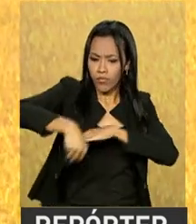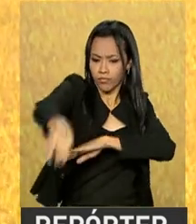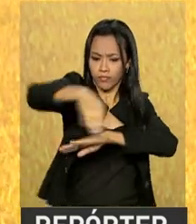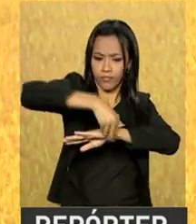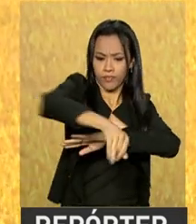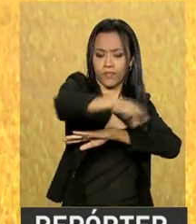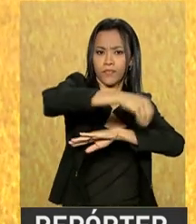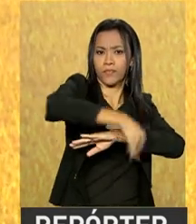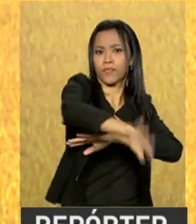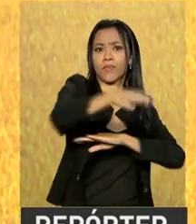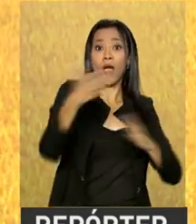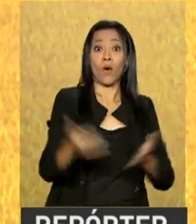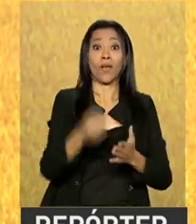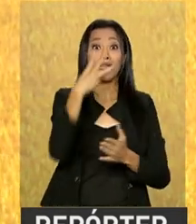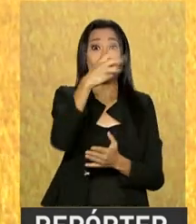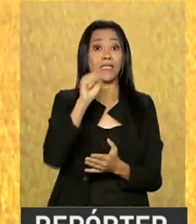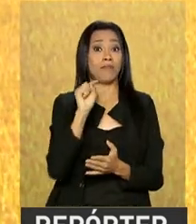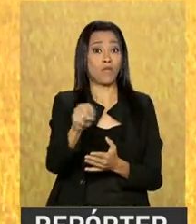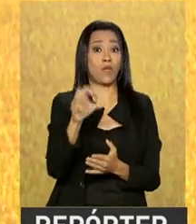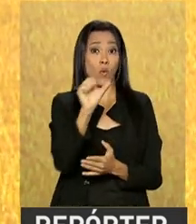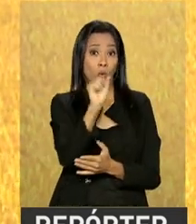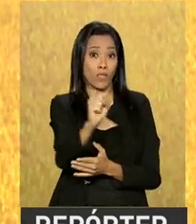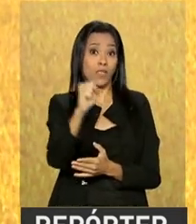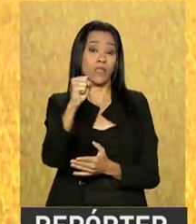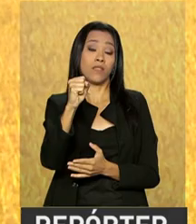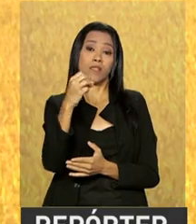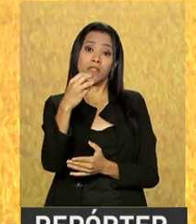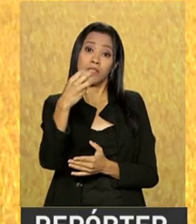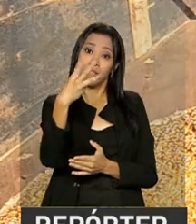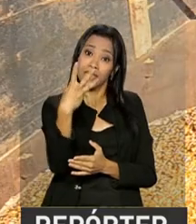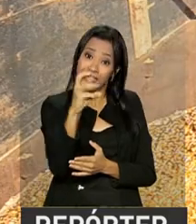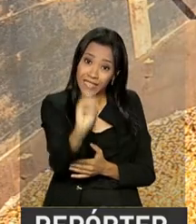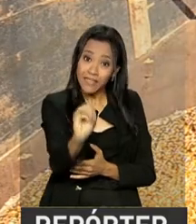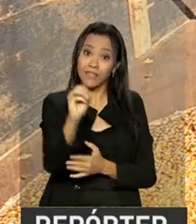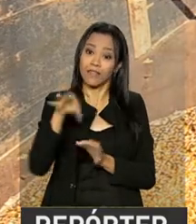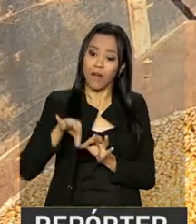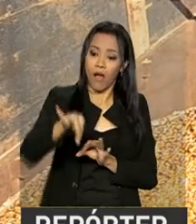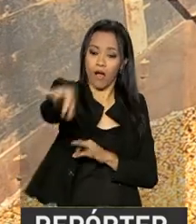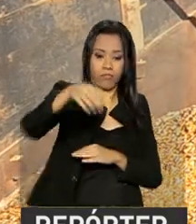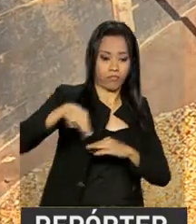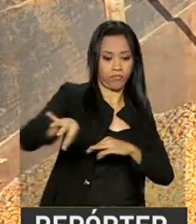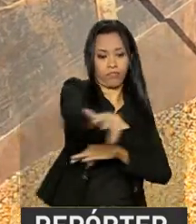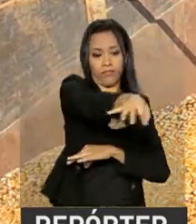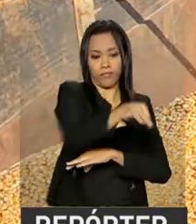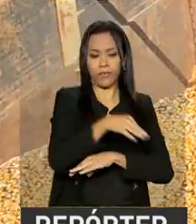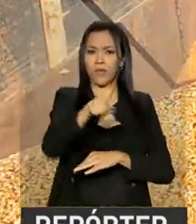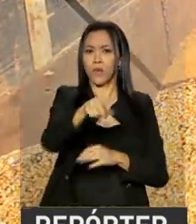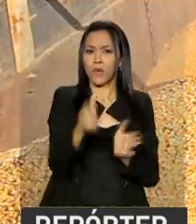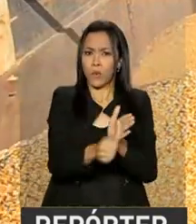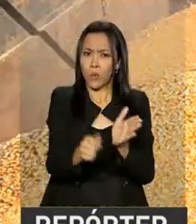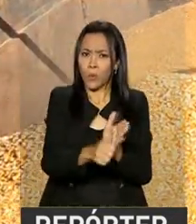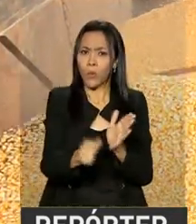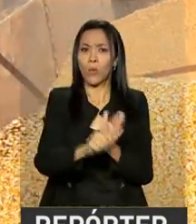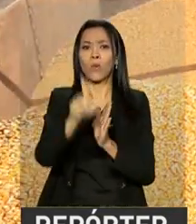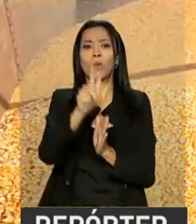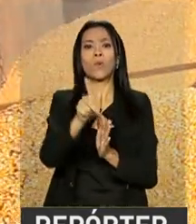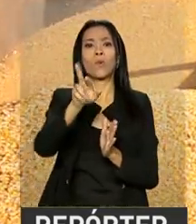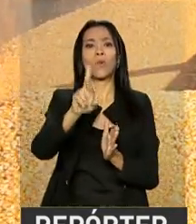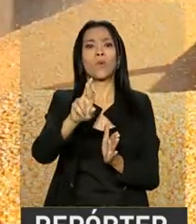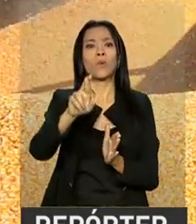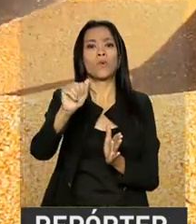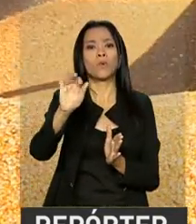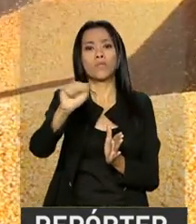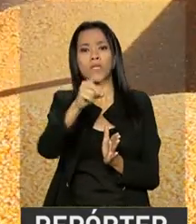1.250 para 3.830 quilos por hectare os grandes estão entre os responsáveis pelo aumento da produtividade